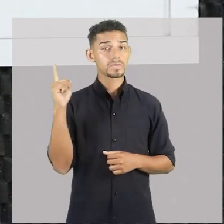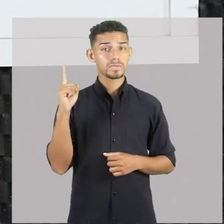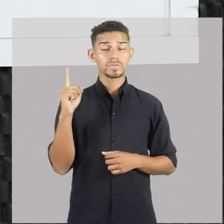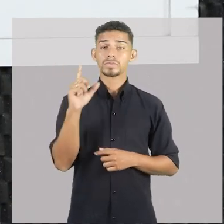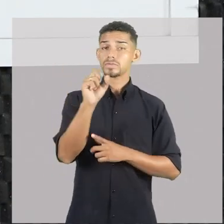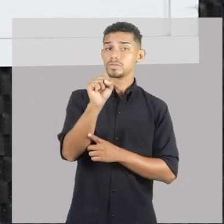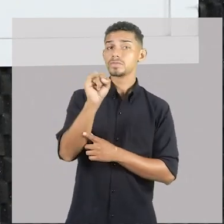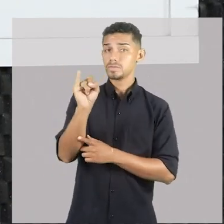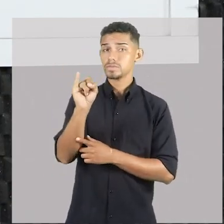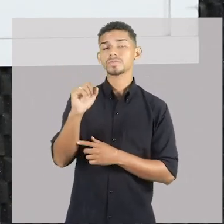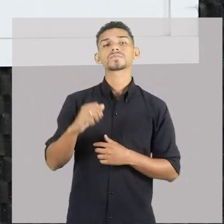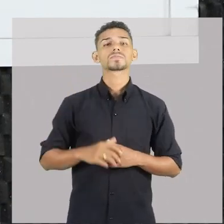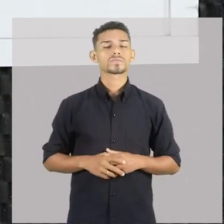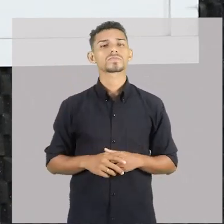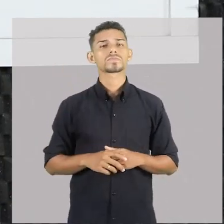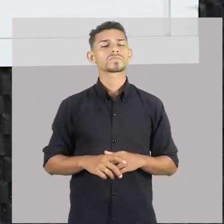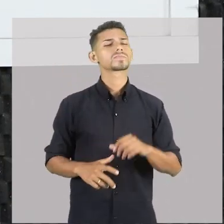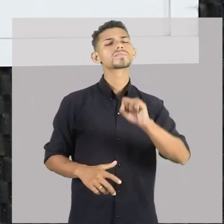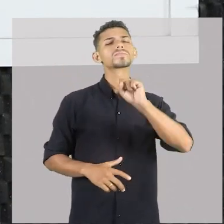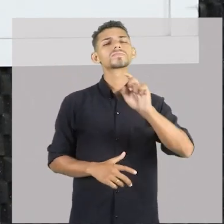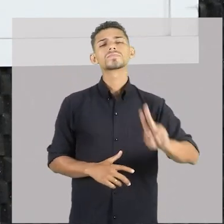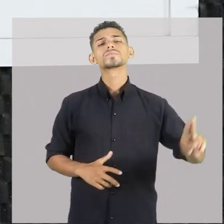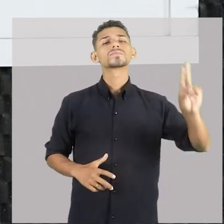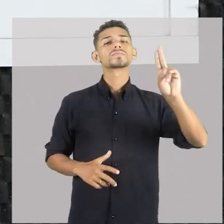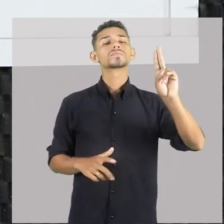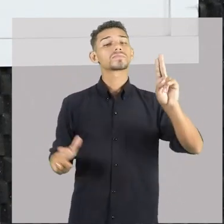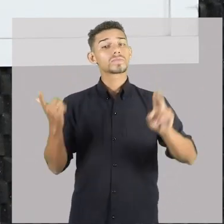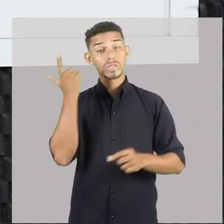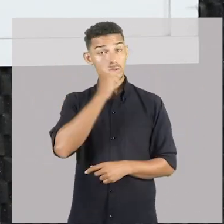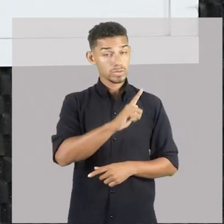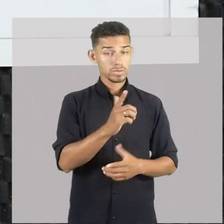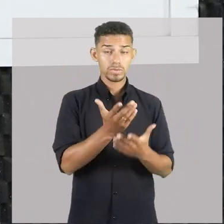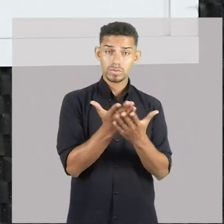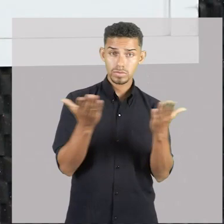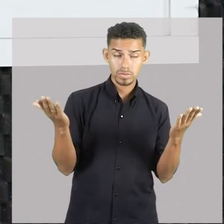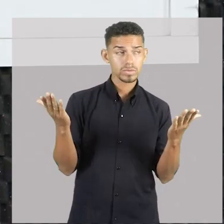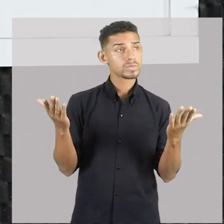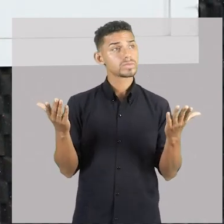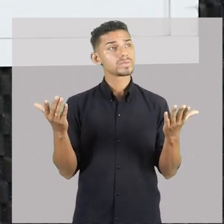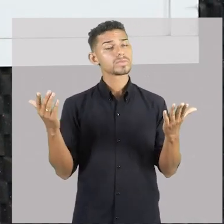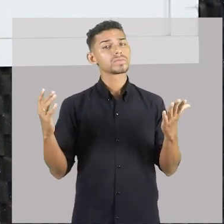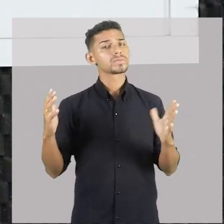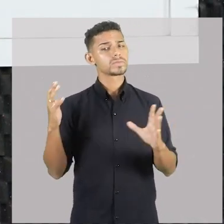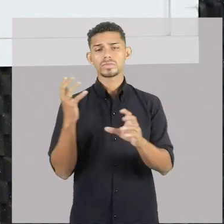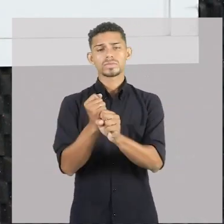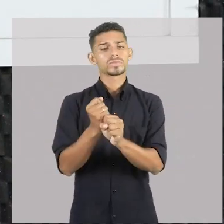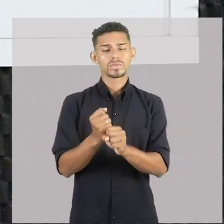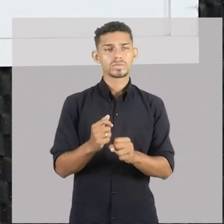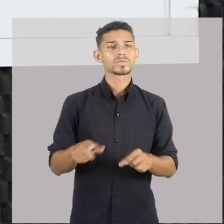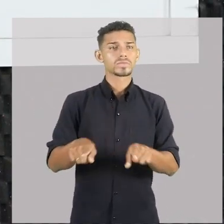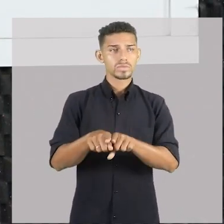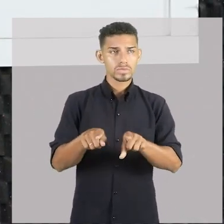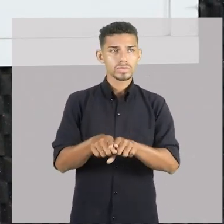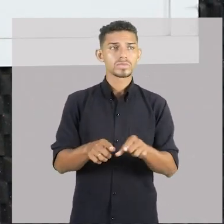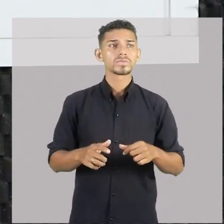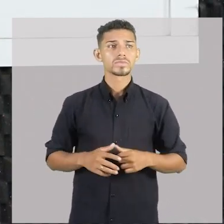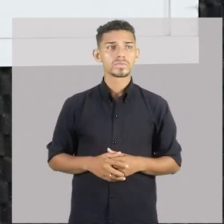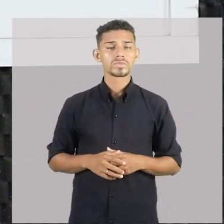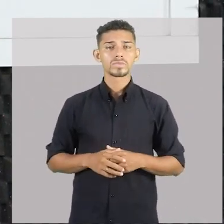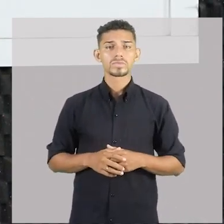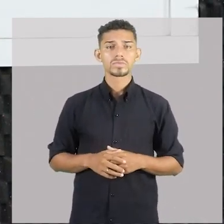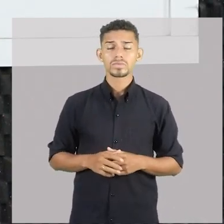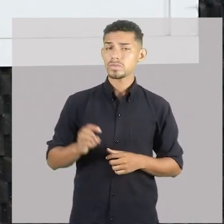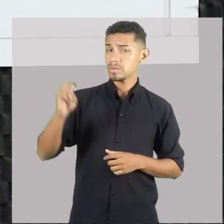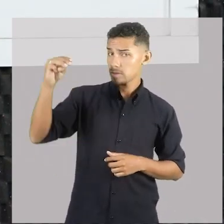internacional. Para usarmos essa medida no sistema internacional, tem que usar todas as outras no sistema internacional.